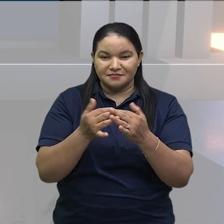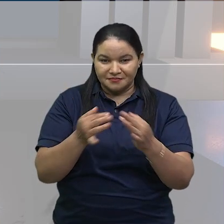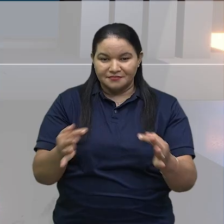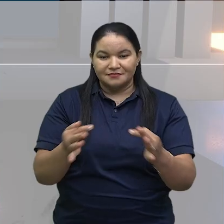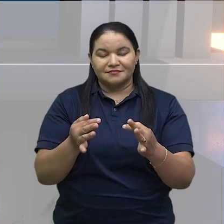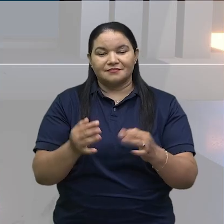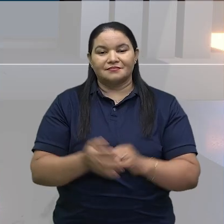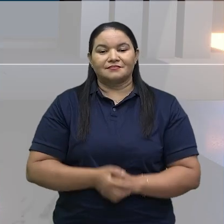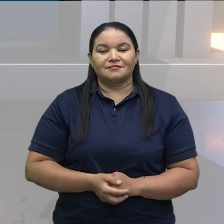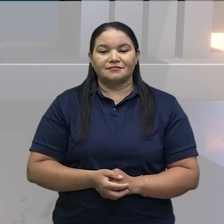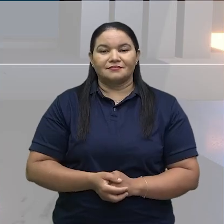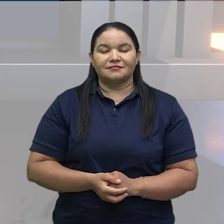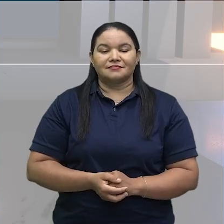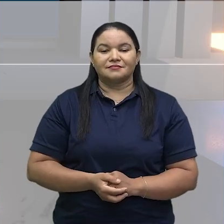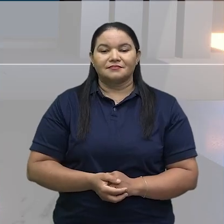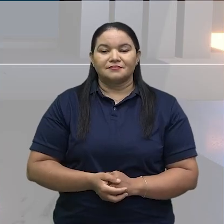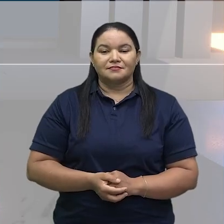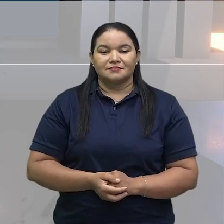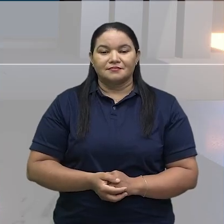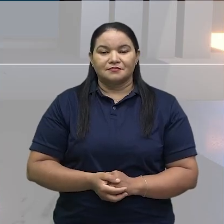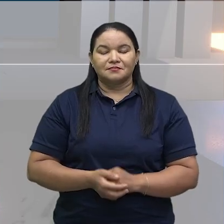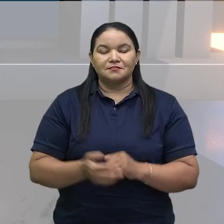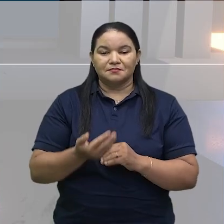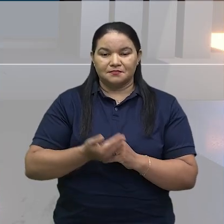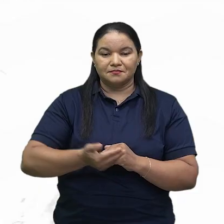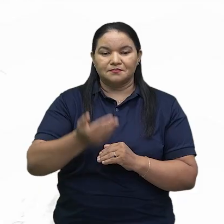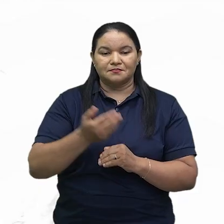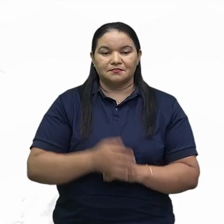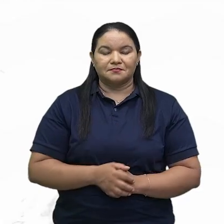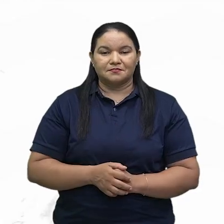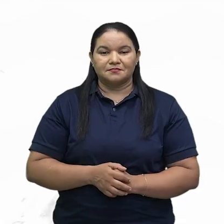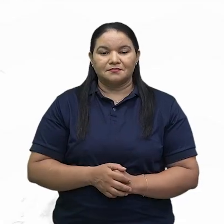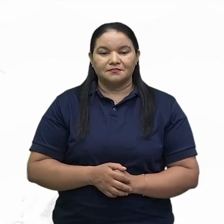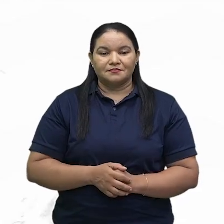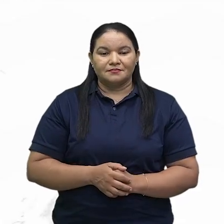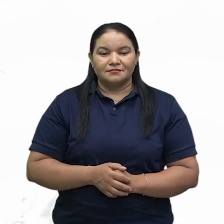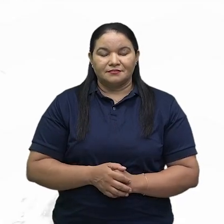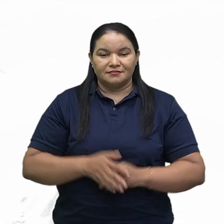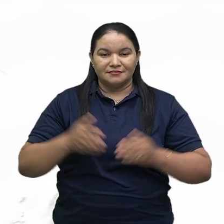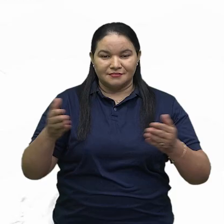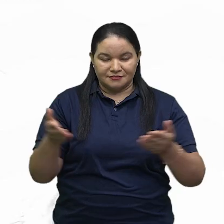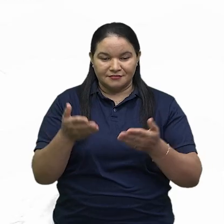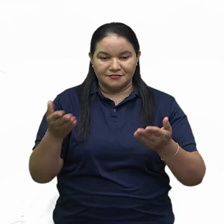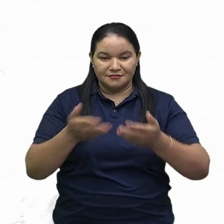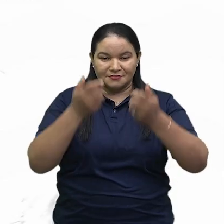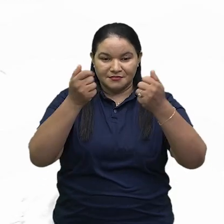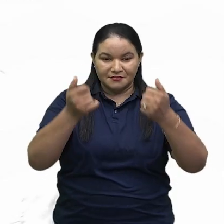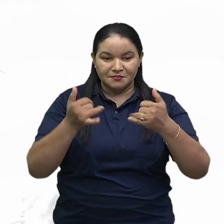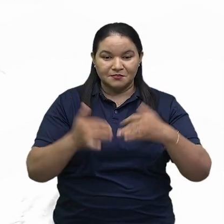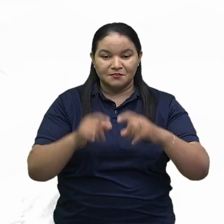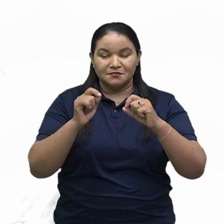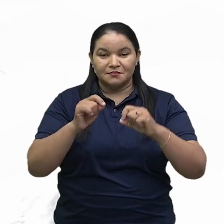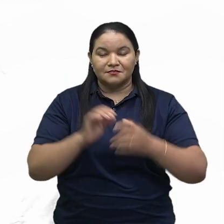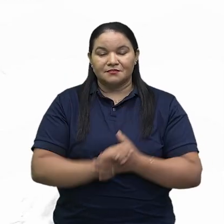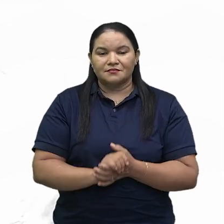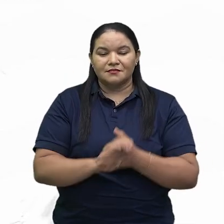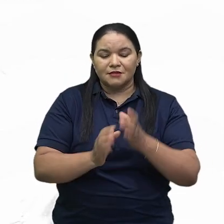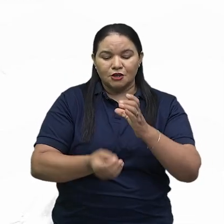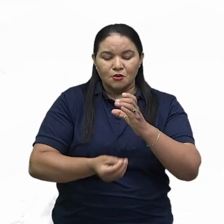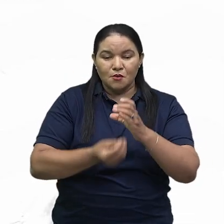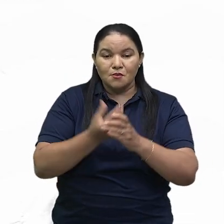ali, de globalização. Prosseguindo, eu quero destacar para vocês também a origem do